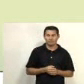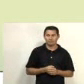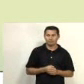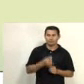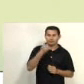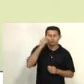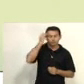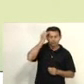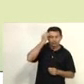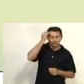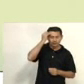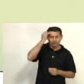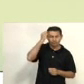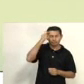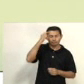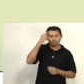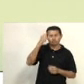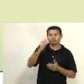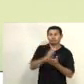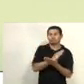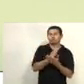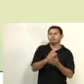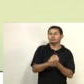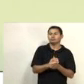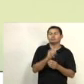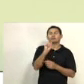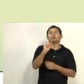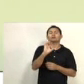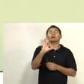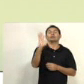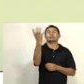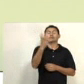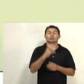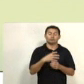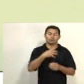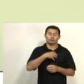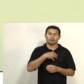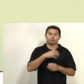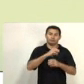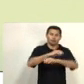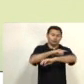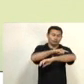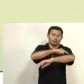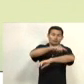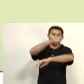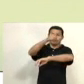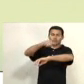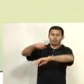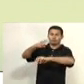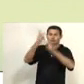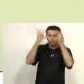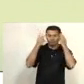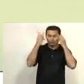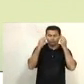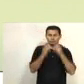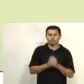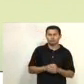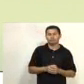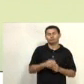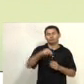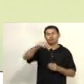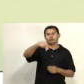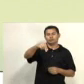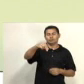Vamos imaginar uma certa situação. O que ocorreria com a forma da minha curva de distribuição normal?